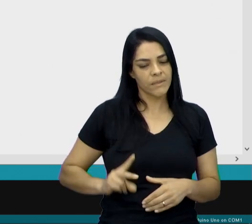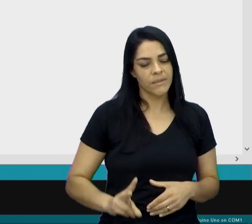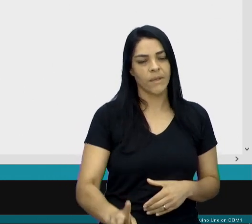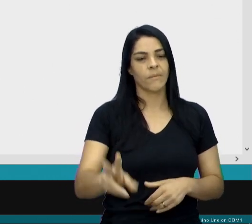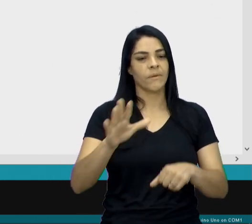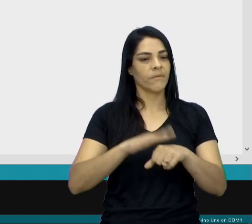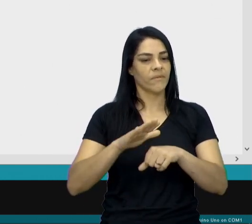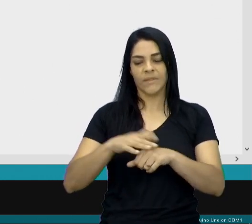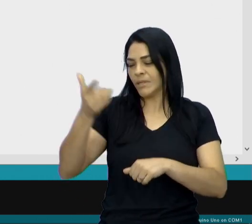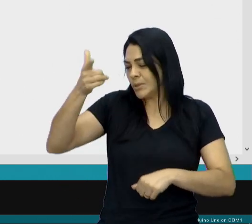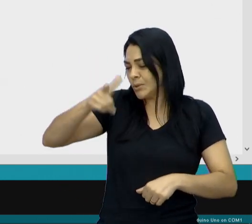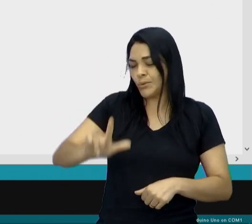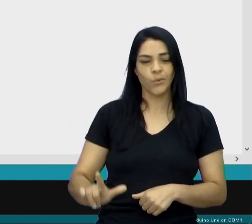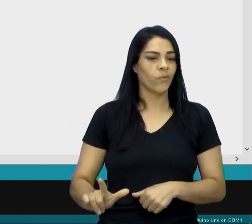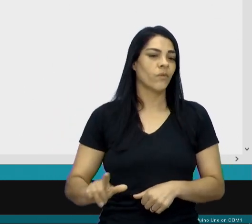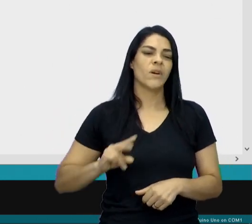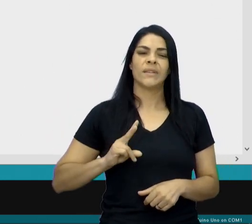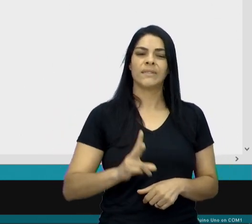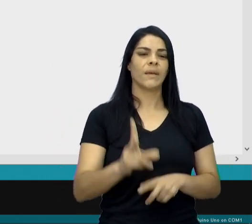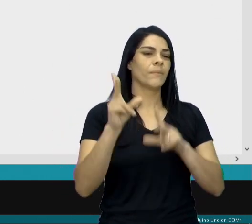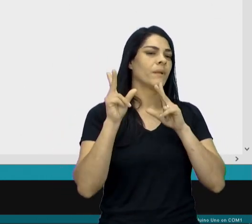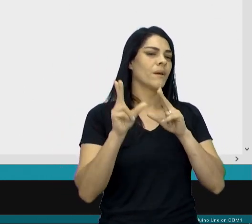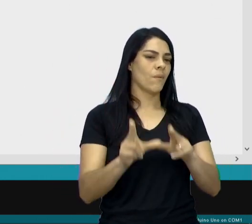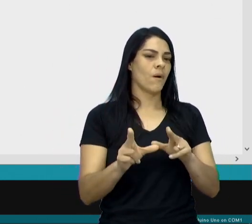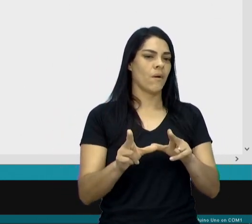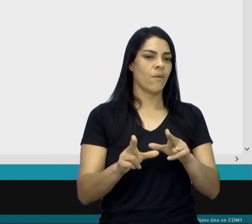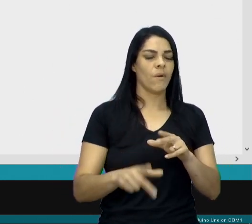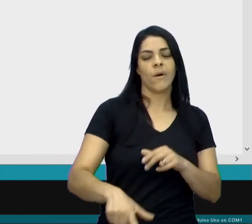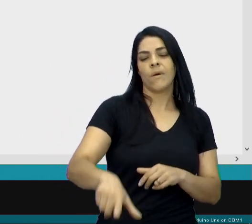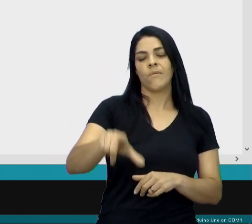isso. Ele vai escolher